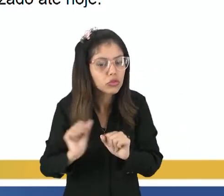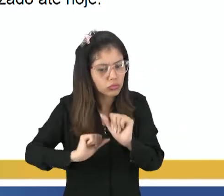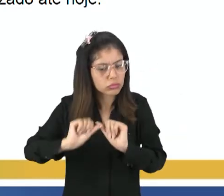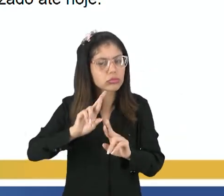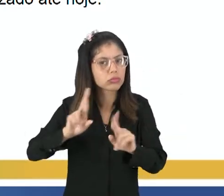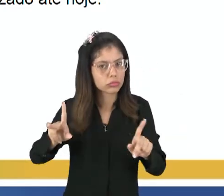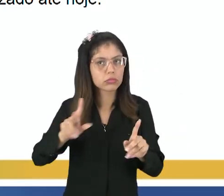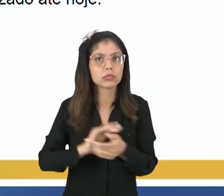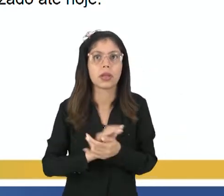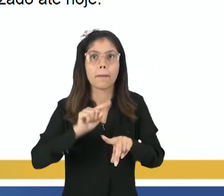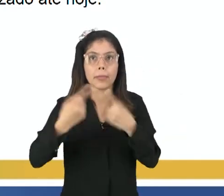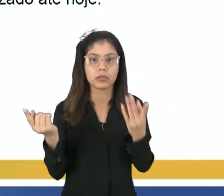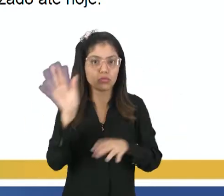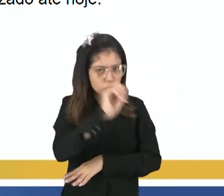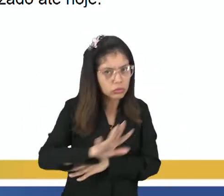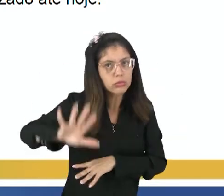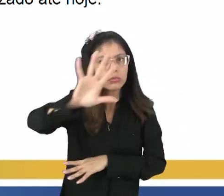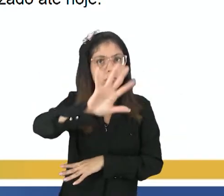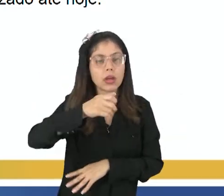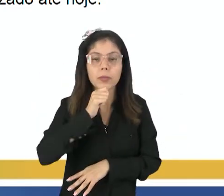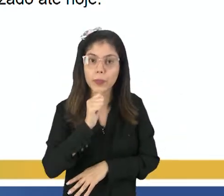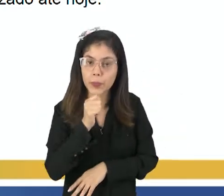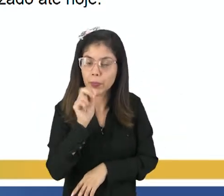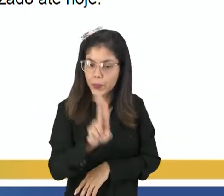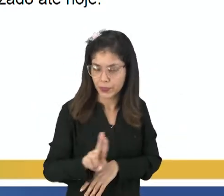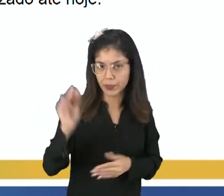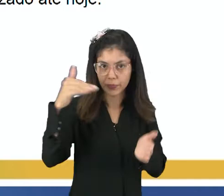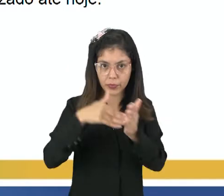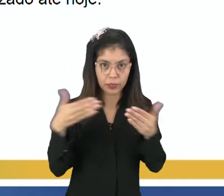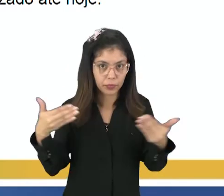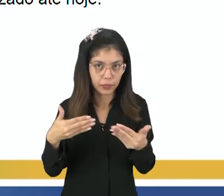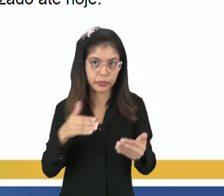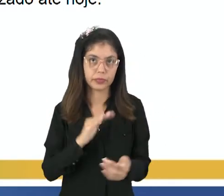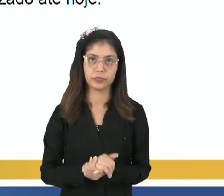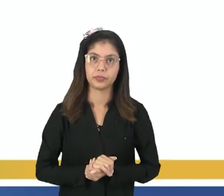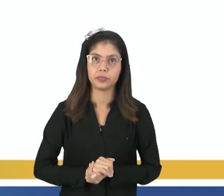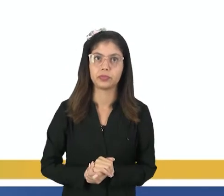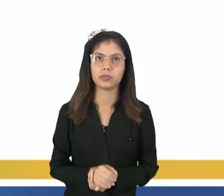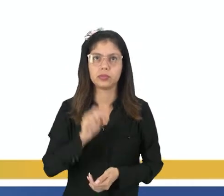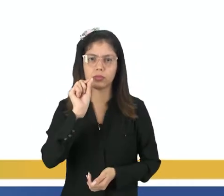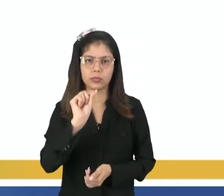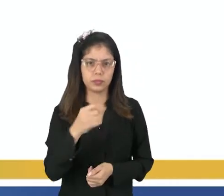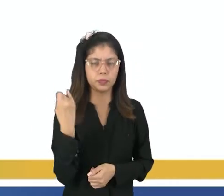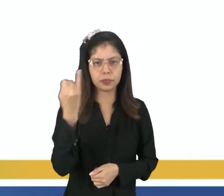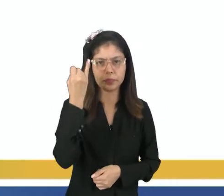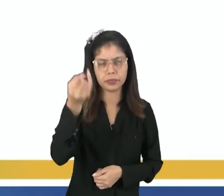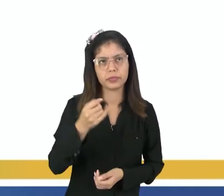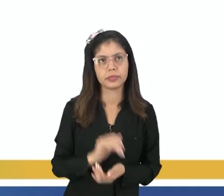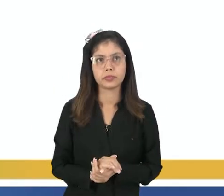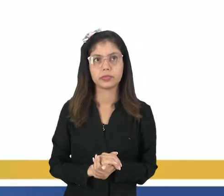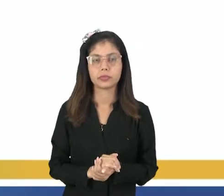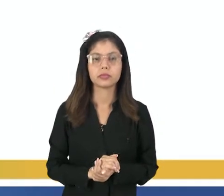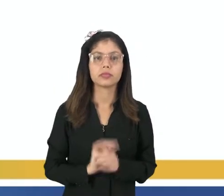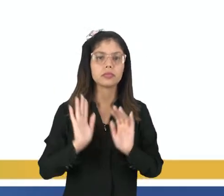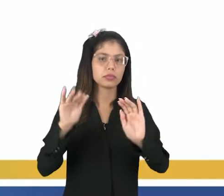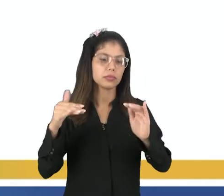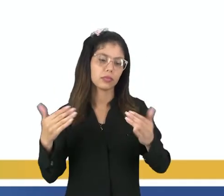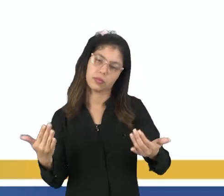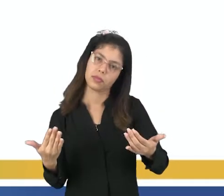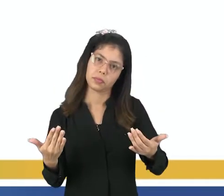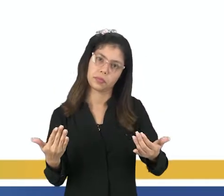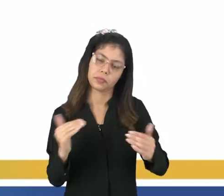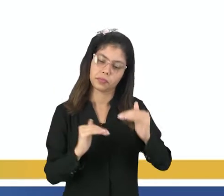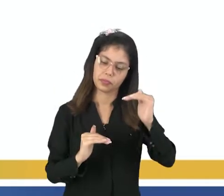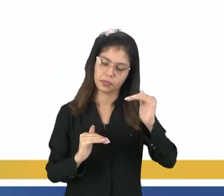alterações, mas de maneira geral ele é utilizado até hoje, tá? E aí, o que é importante a gente destacar? Quais seriam